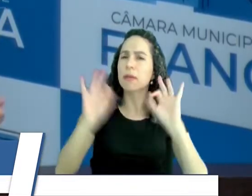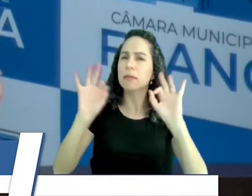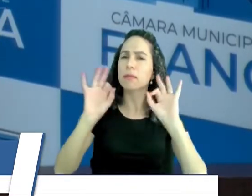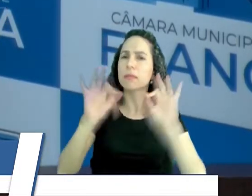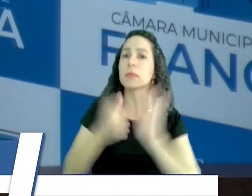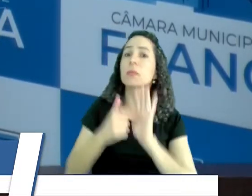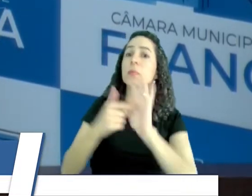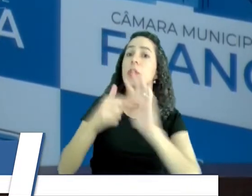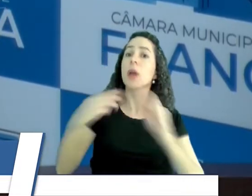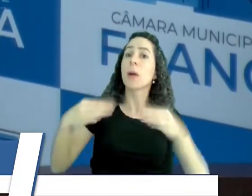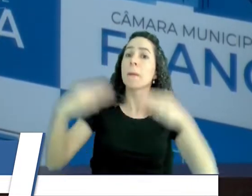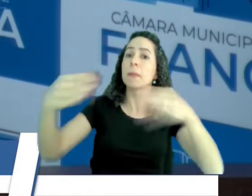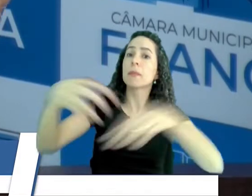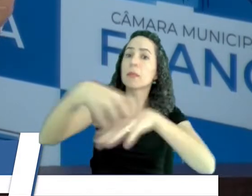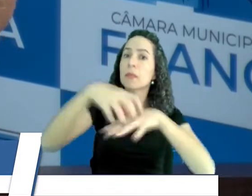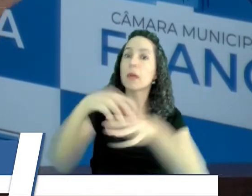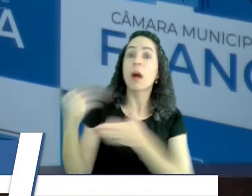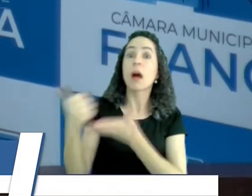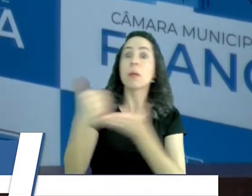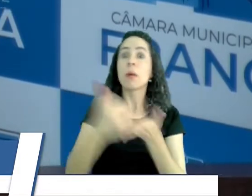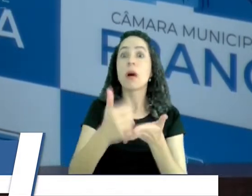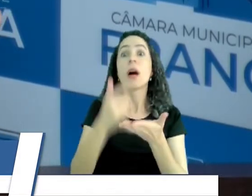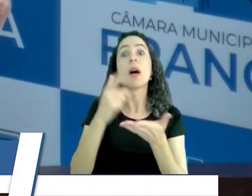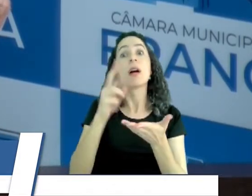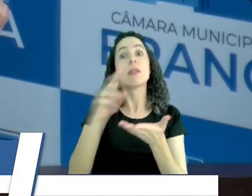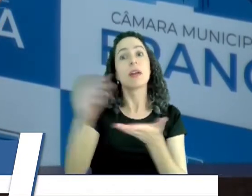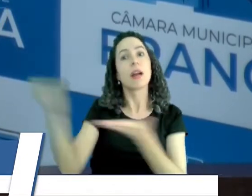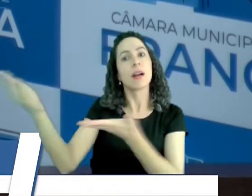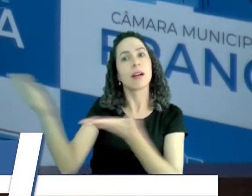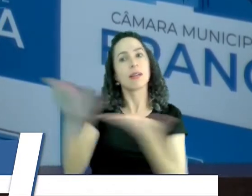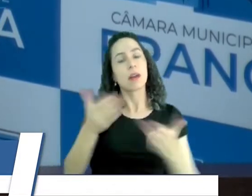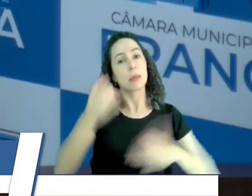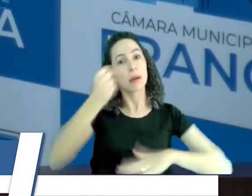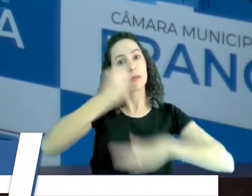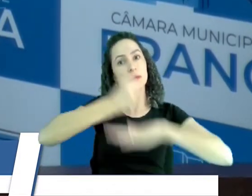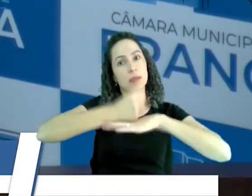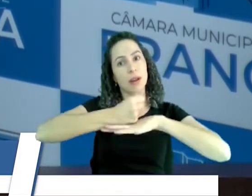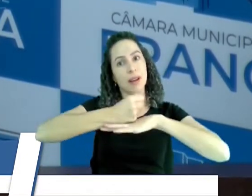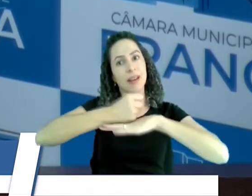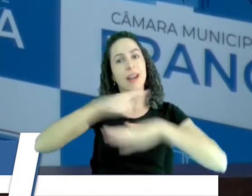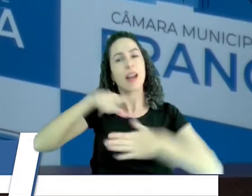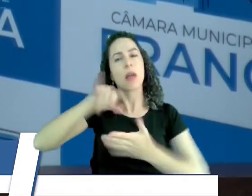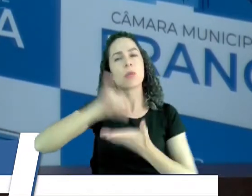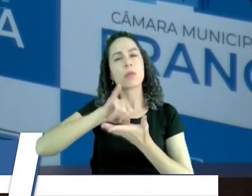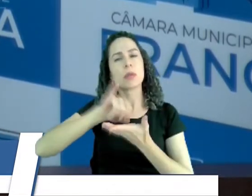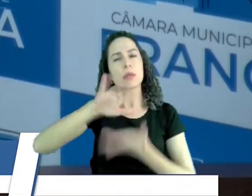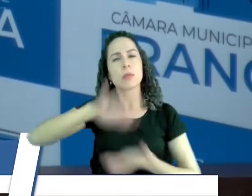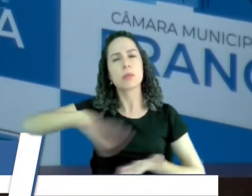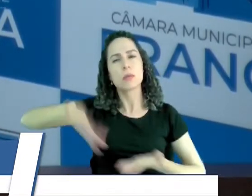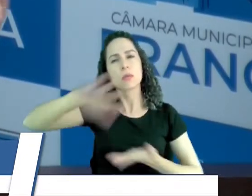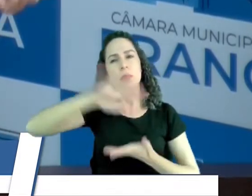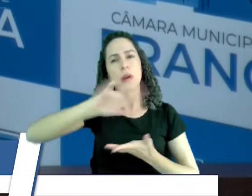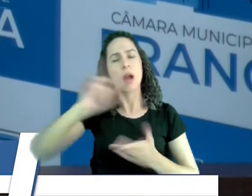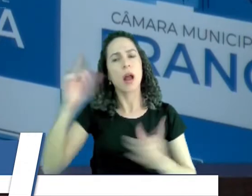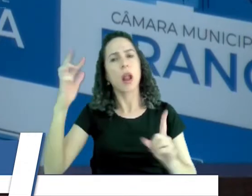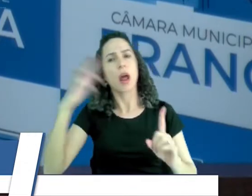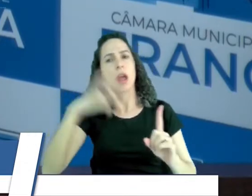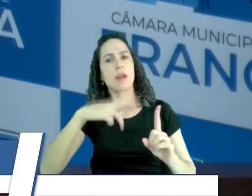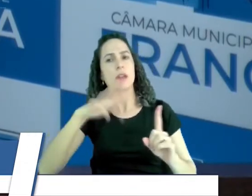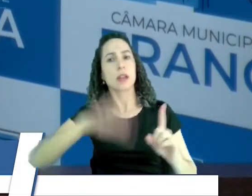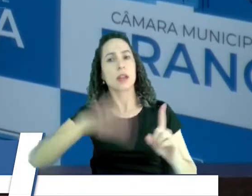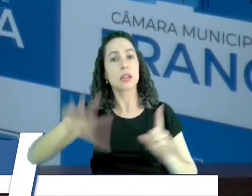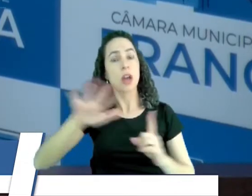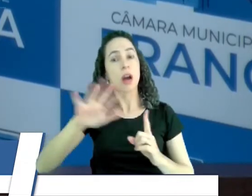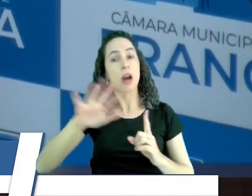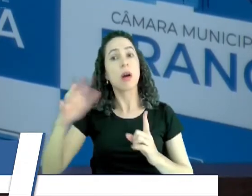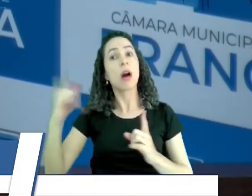apoiar essa decoração, fazer com que ela se torne, já que Franca é um centro regional, uma cidade de referência regional, que ela se